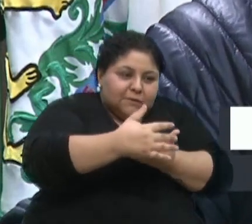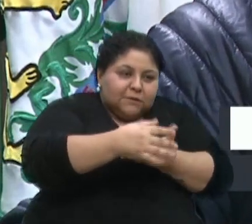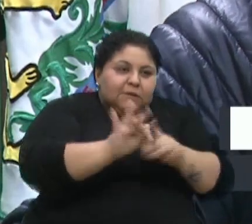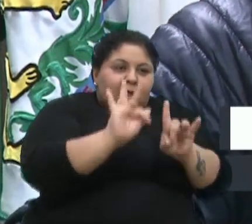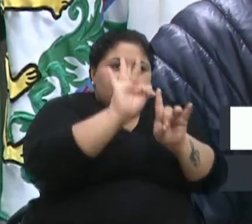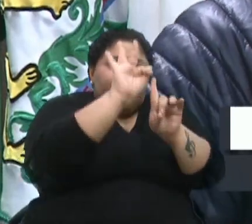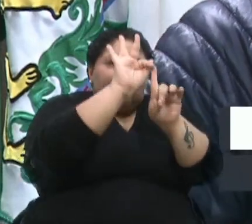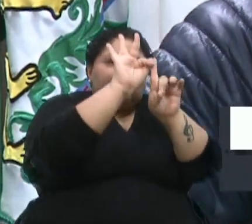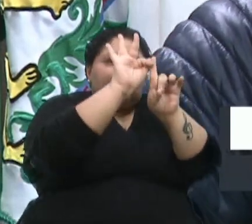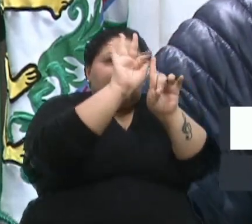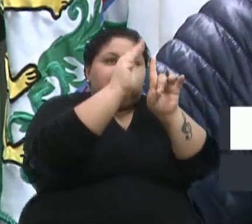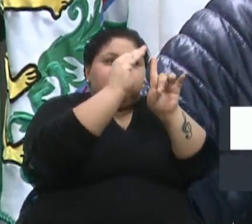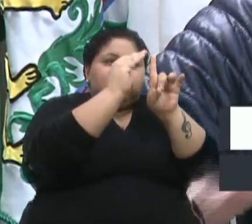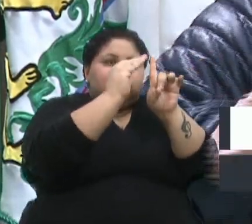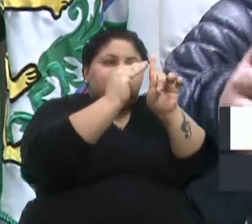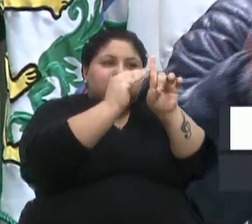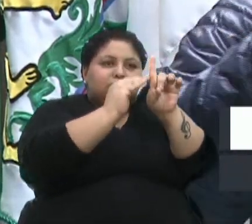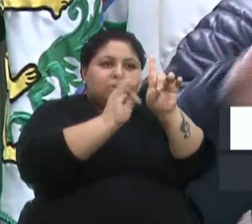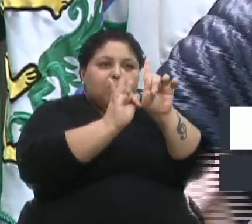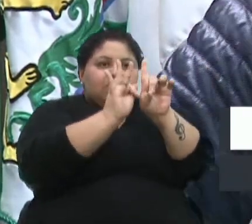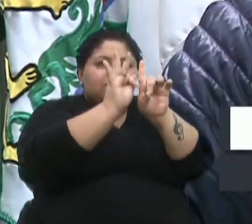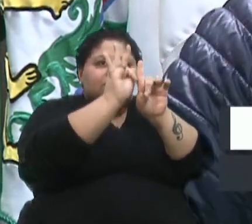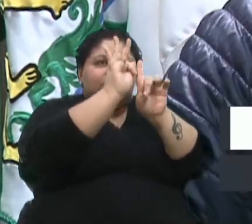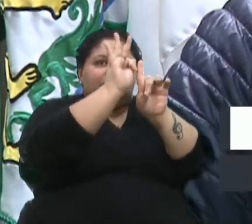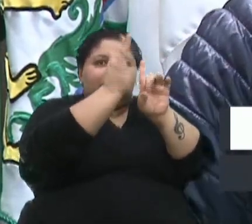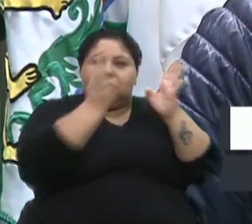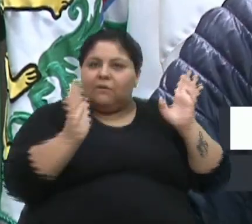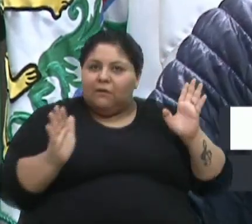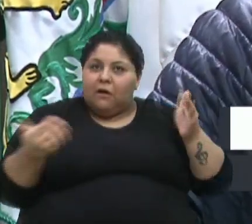mudando, né? E aí, quando eu cheguei mais ou menos ali